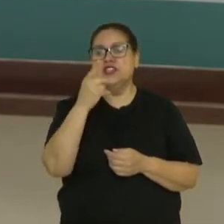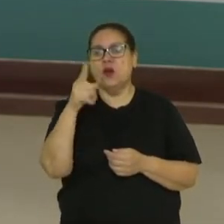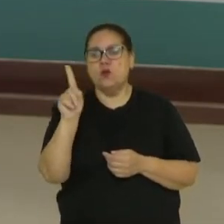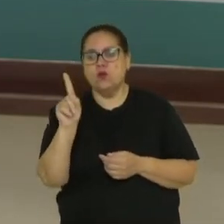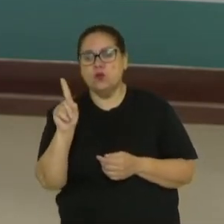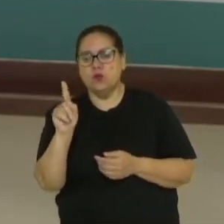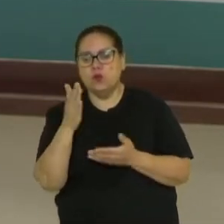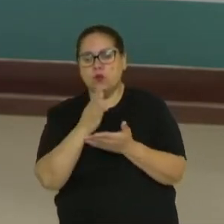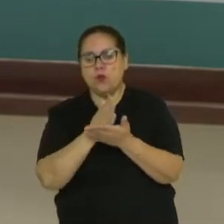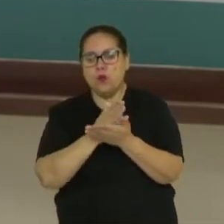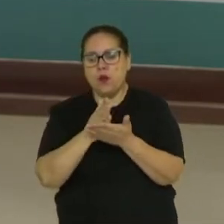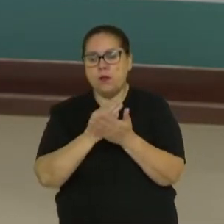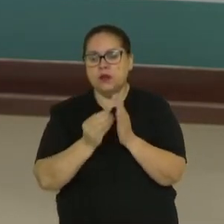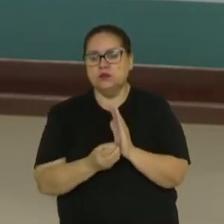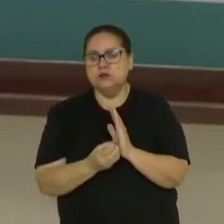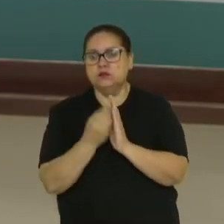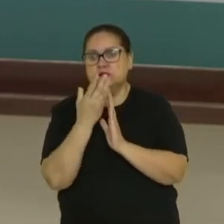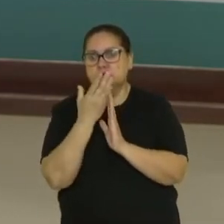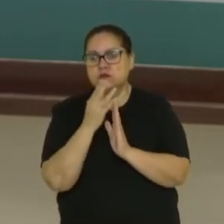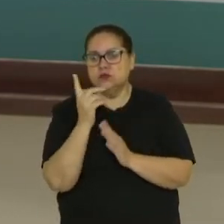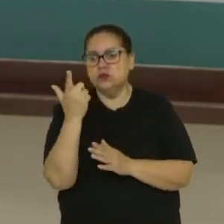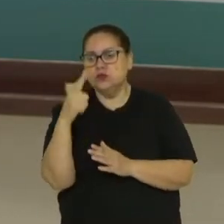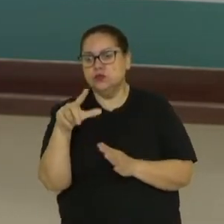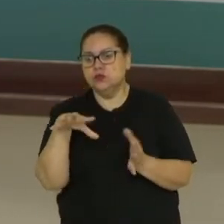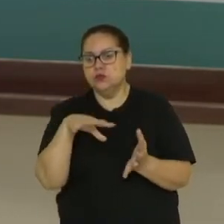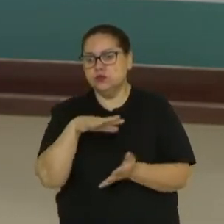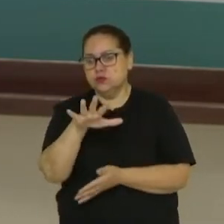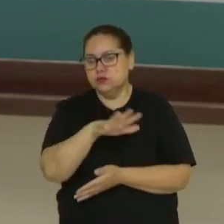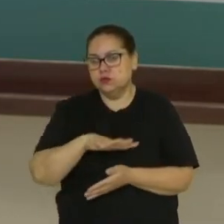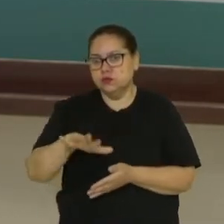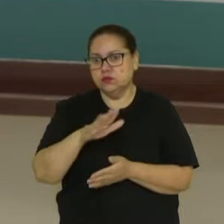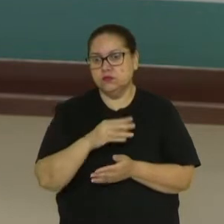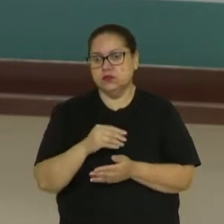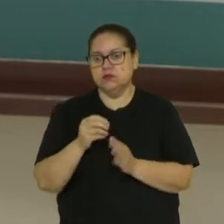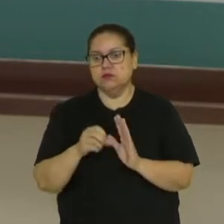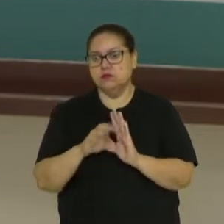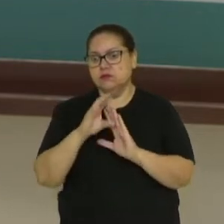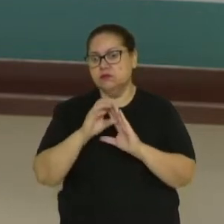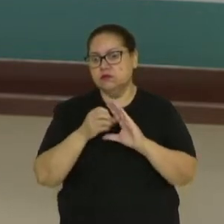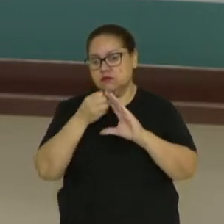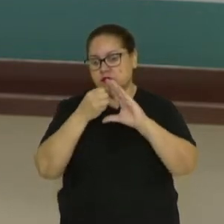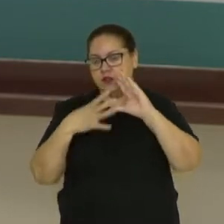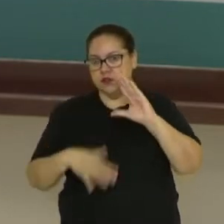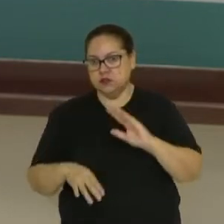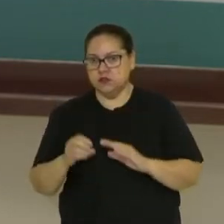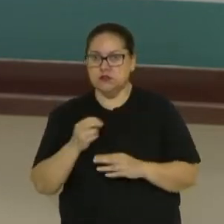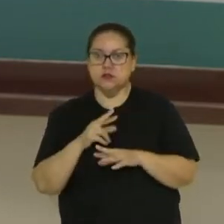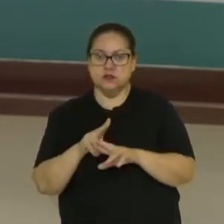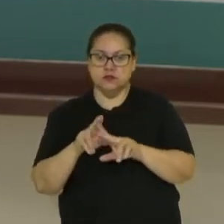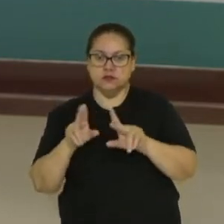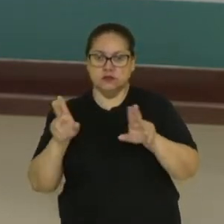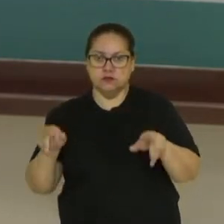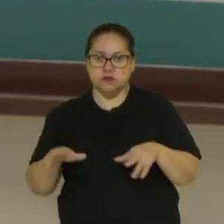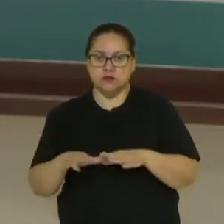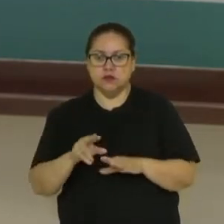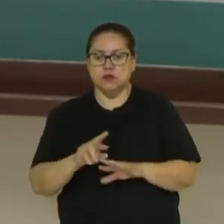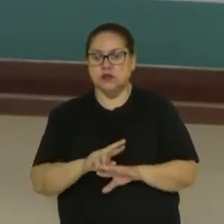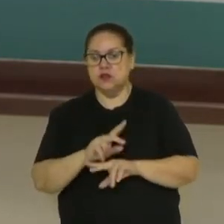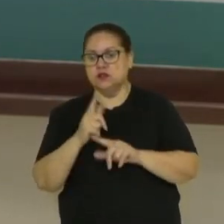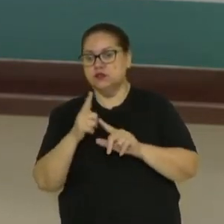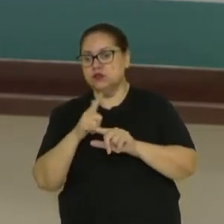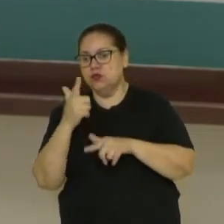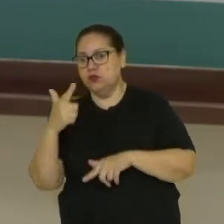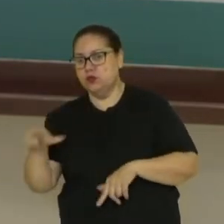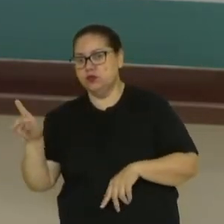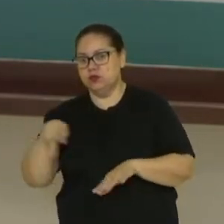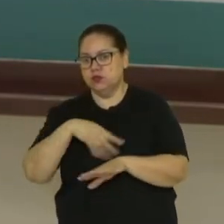uma parte destacada do restante de um território que tem características em comum, né, que o diferencia de outras